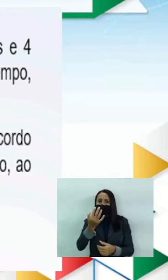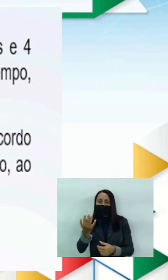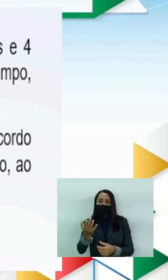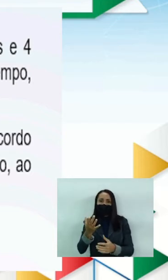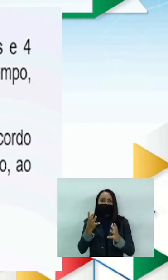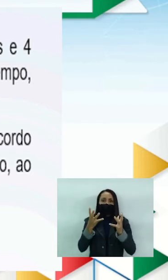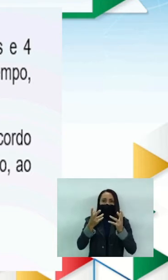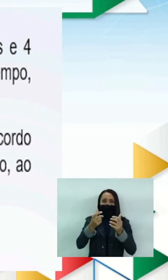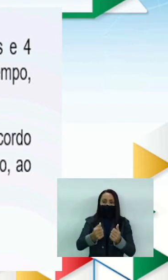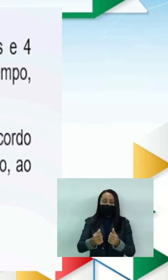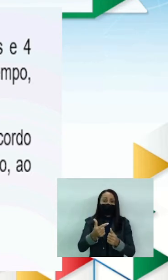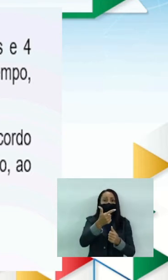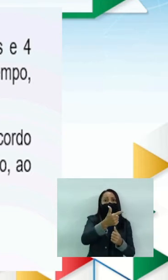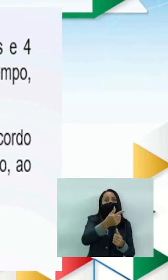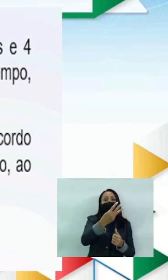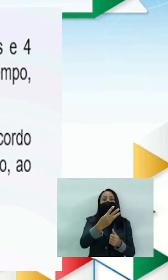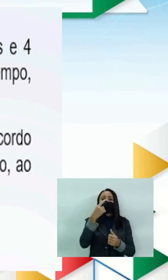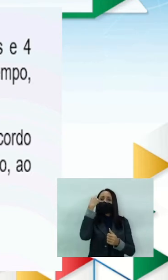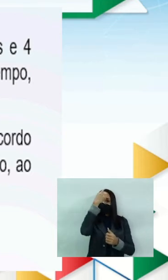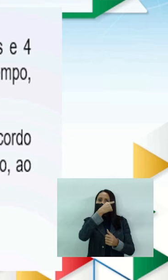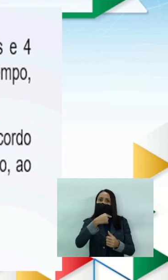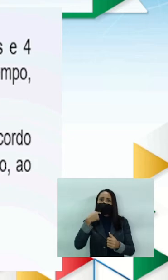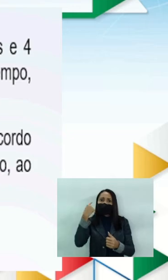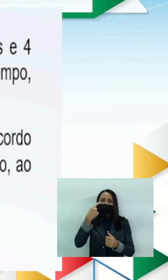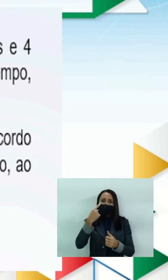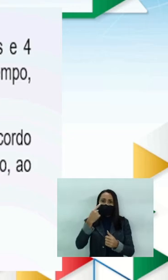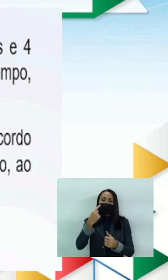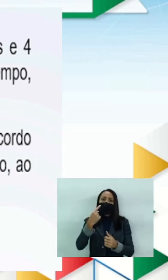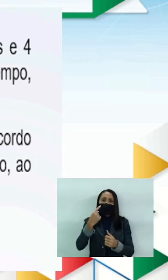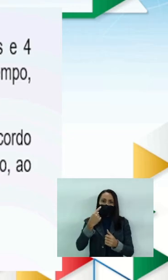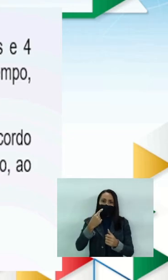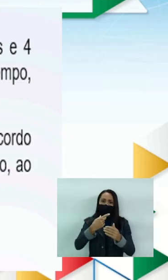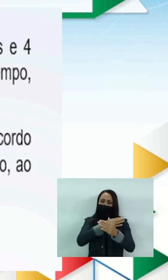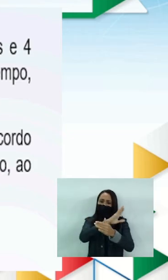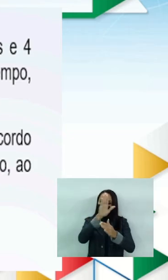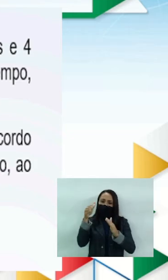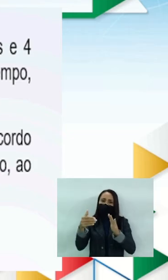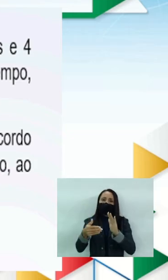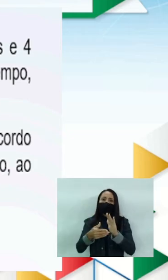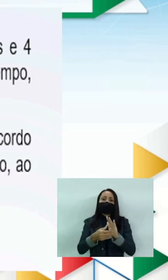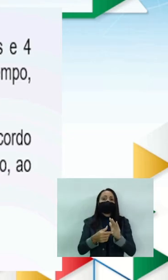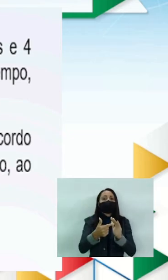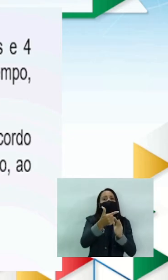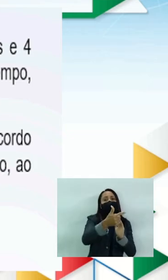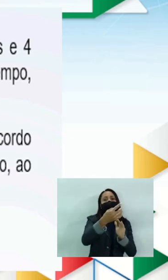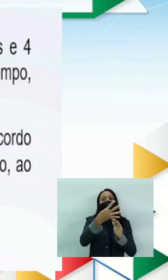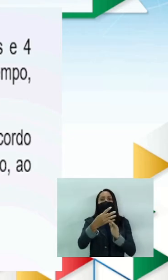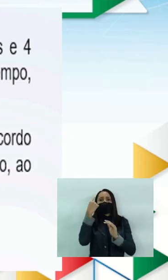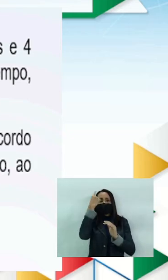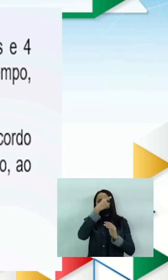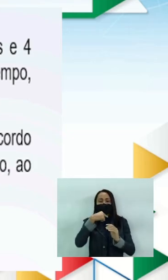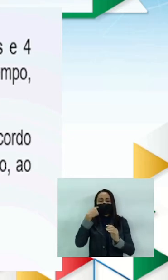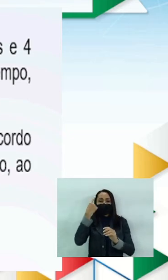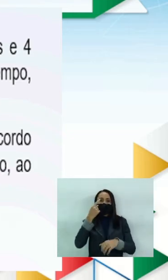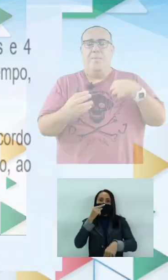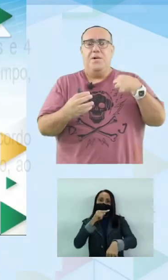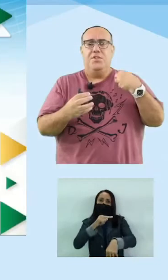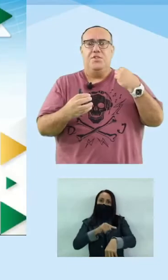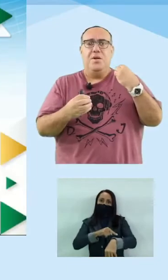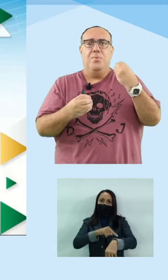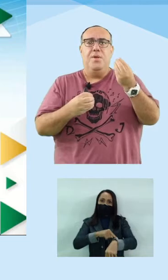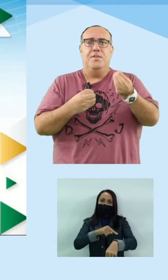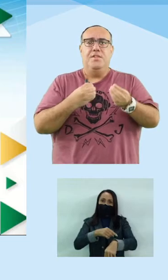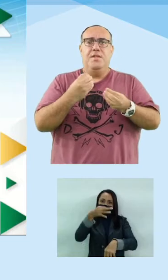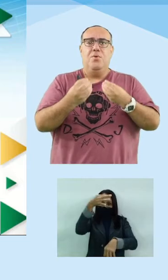valor para 24 horas. Então, há um arredondamento desse valor para 24 horas, para ficar uma hora